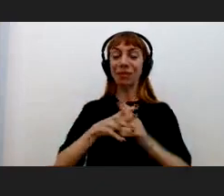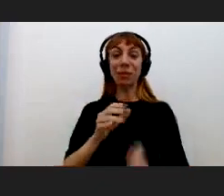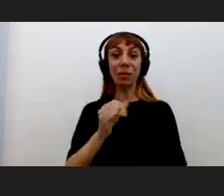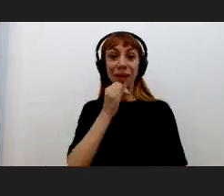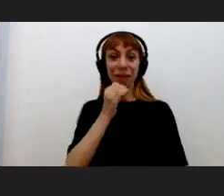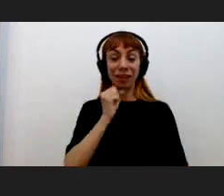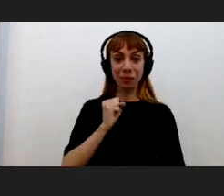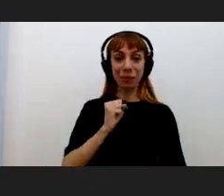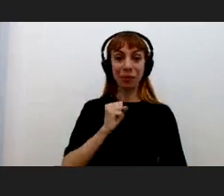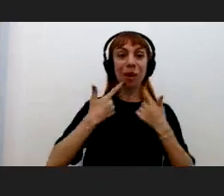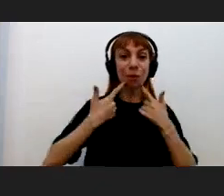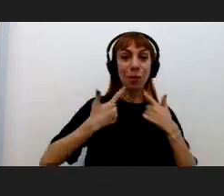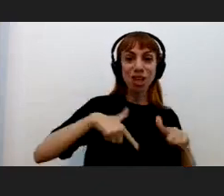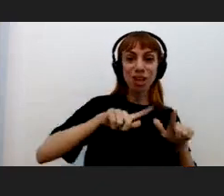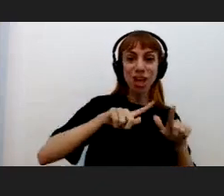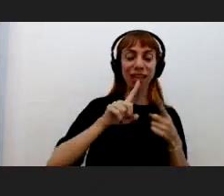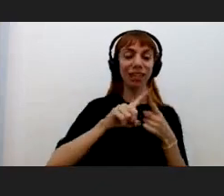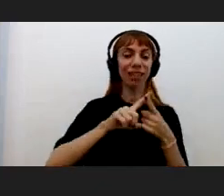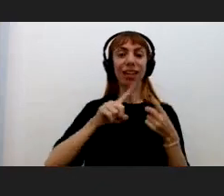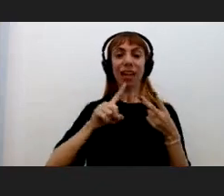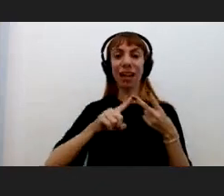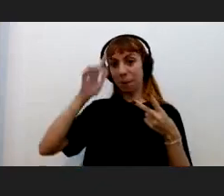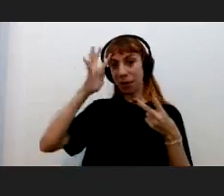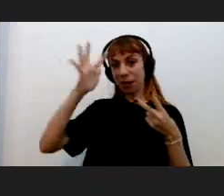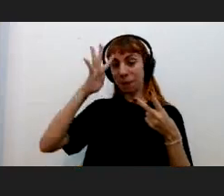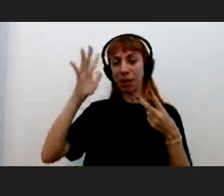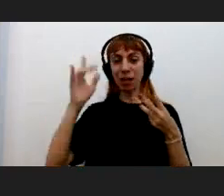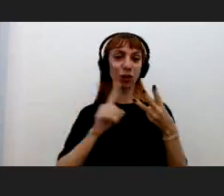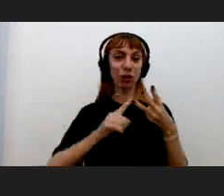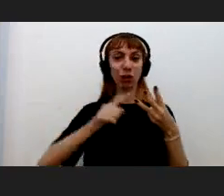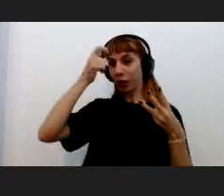linguagem, a consciência, a memória,